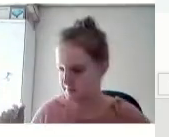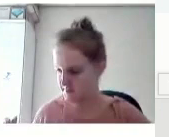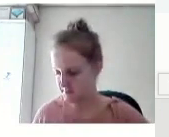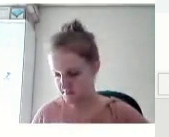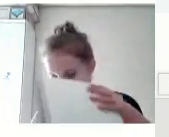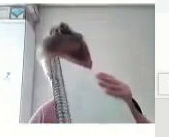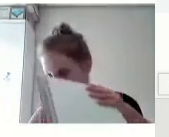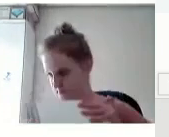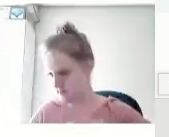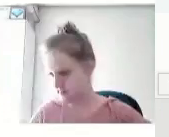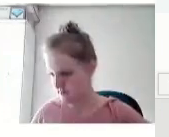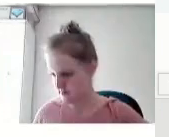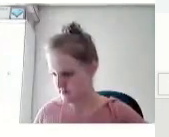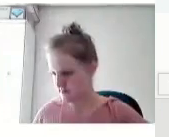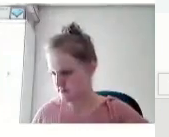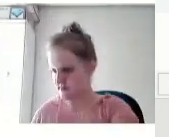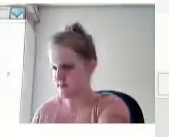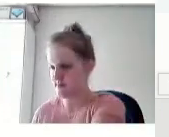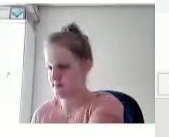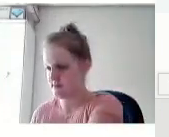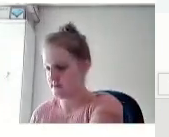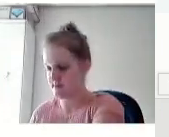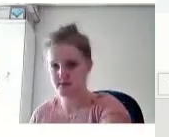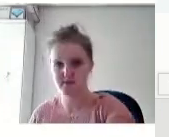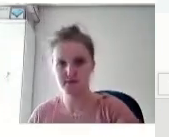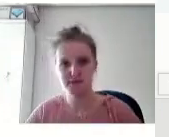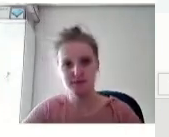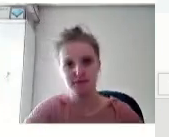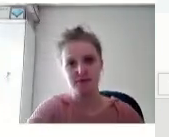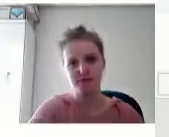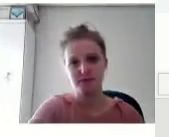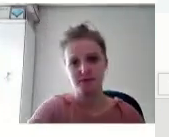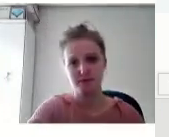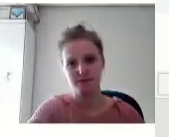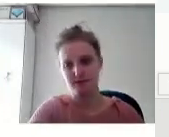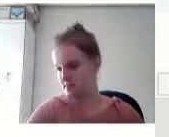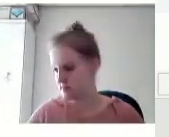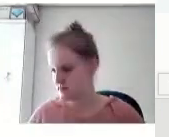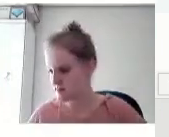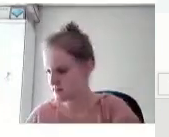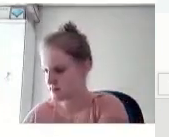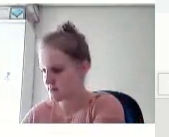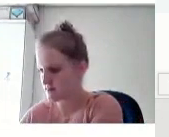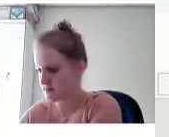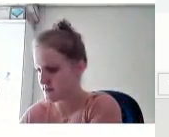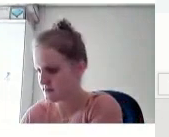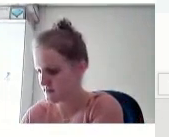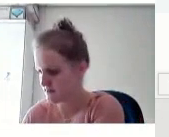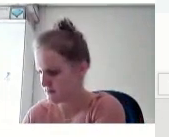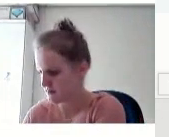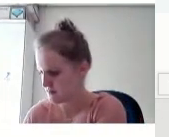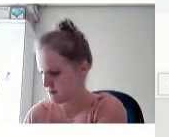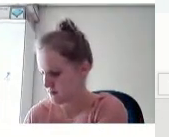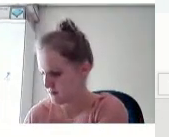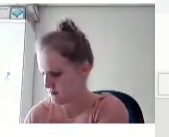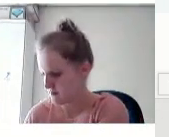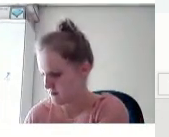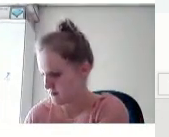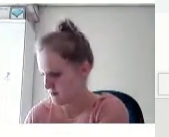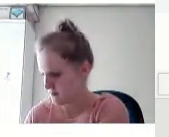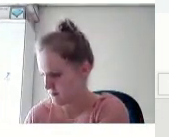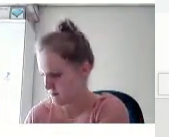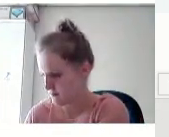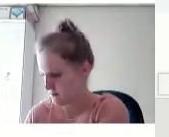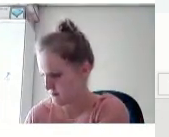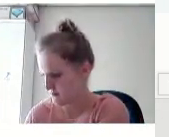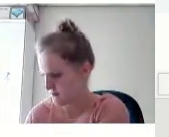usar teorias de campos clássicas locais, né, onde eu posso construir uma densidade lagrangiana, onde a